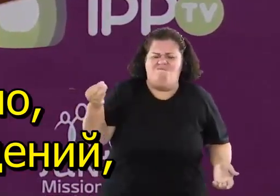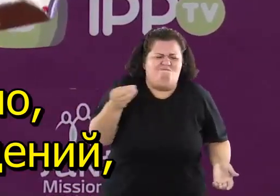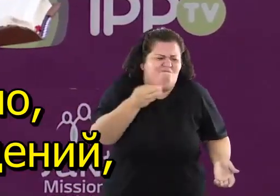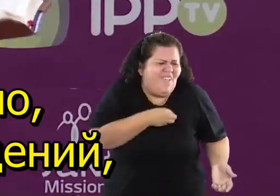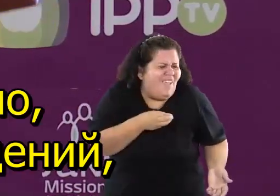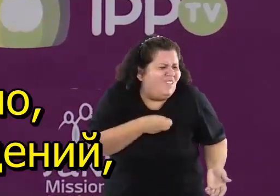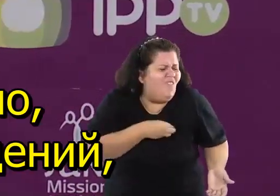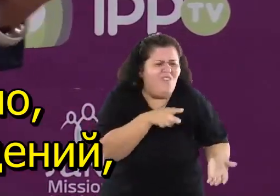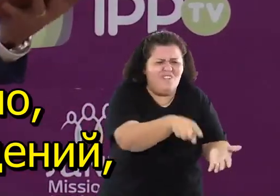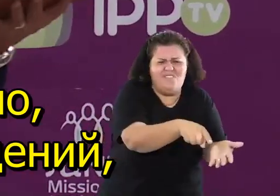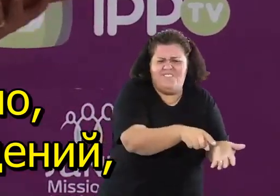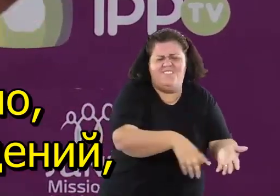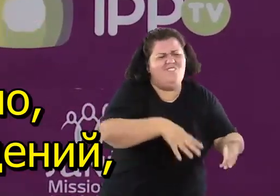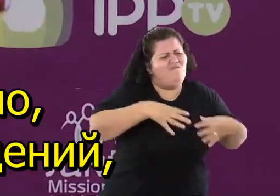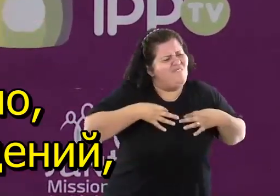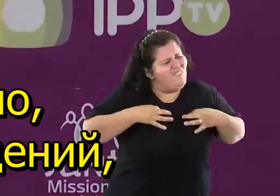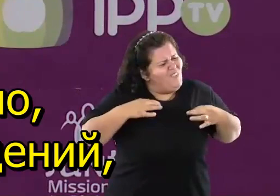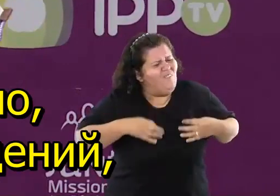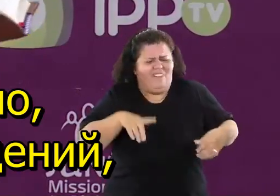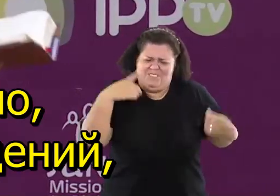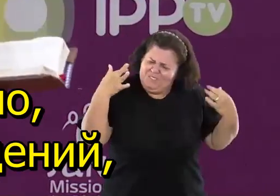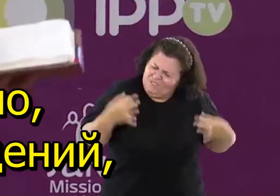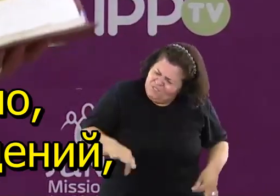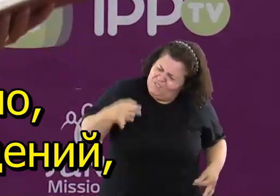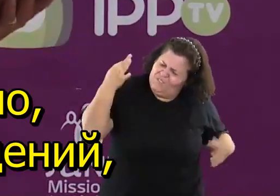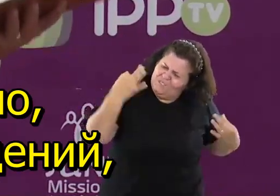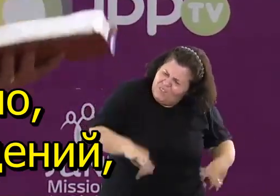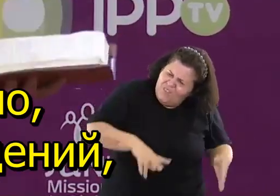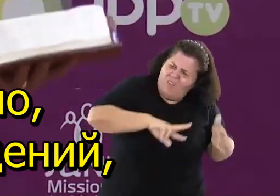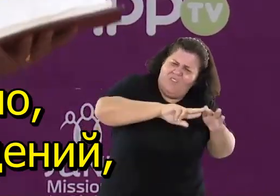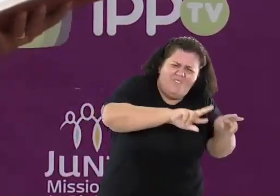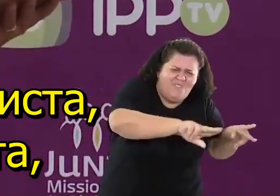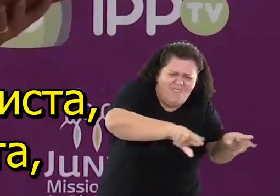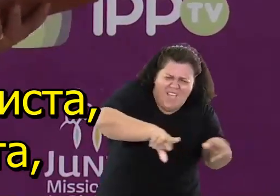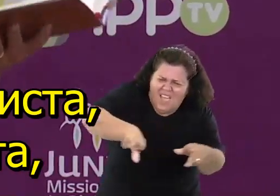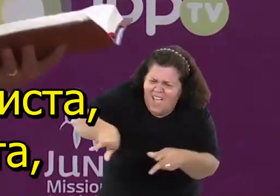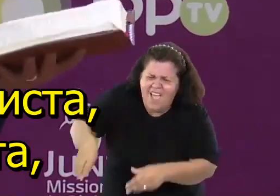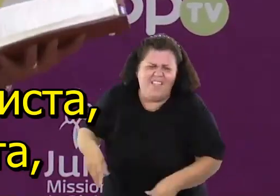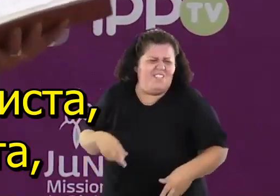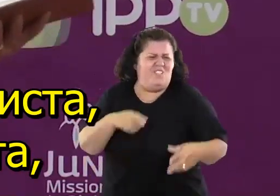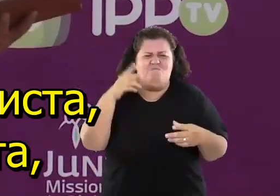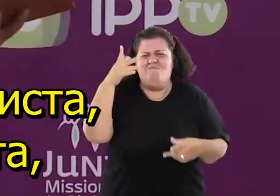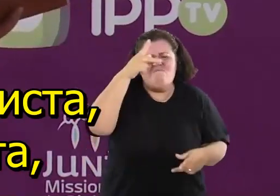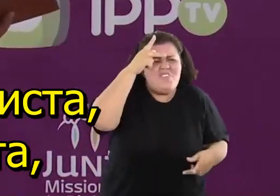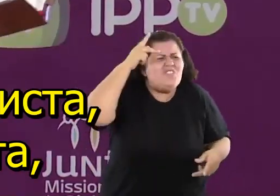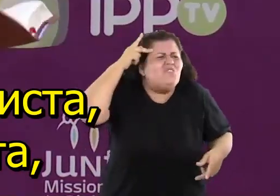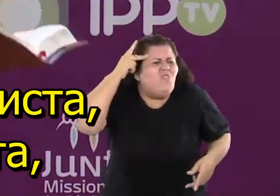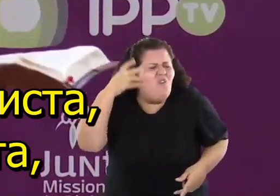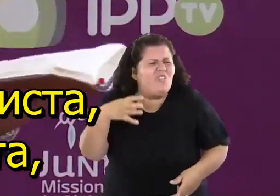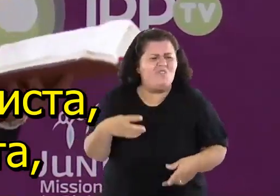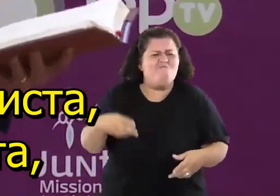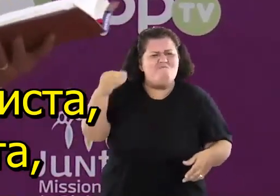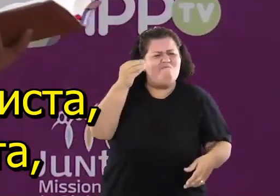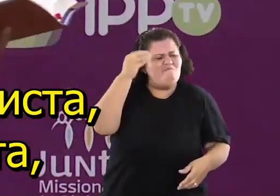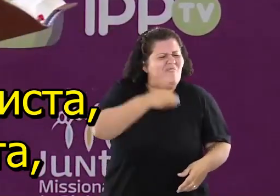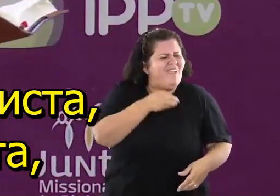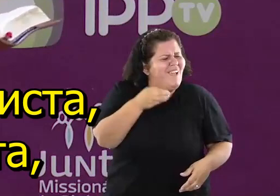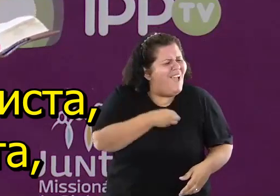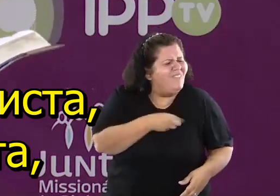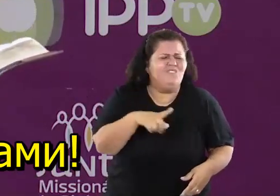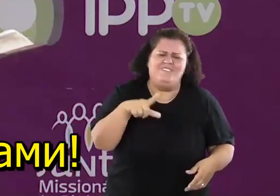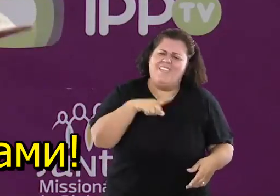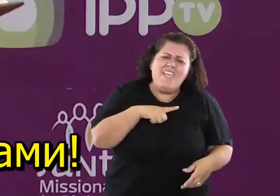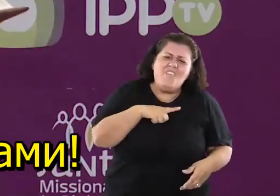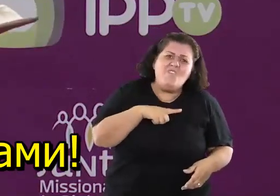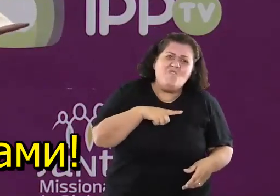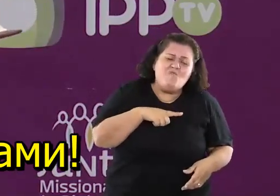que talvez hoje estão manchados pela dor de terem tropeçado, de terem caído, de terem envergonhado o nome de Cristo, de terem negado o nome de Cristo,